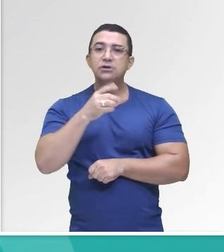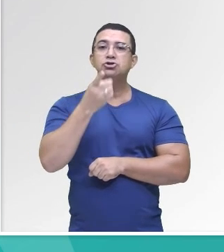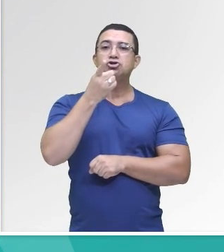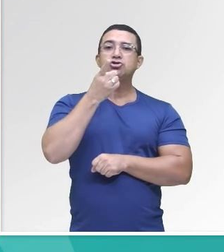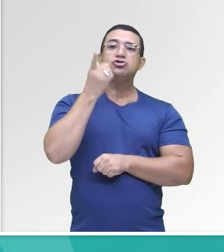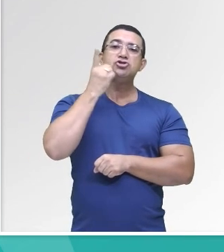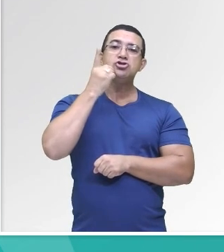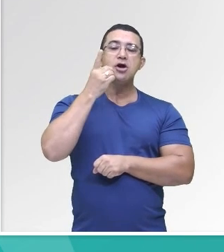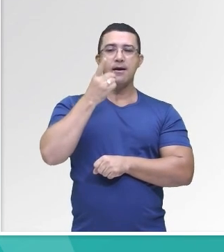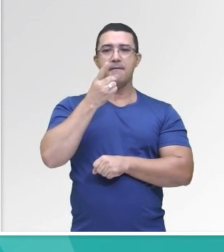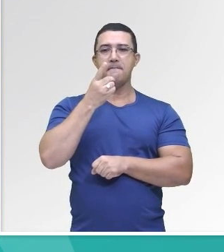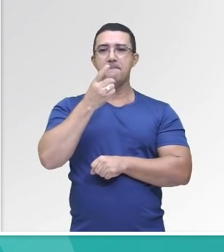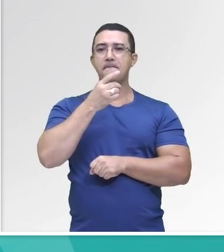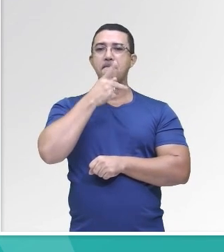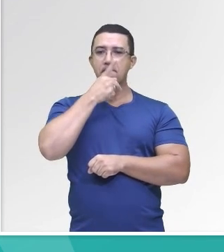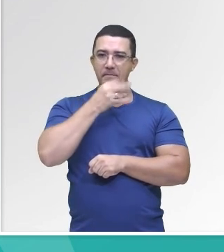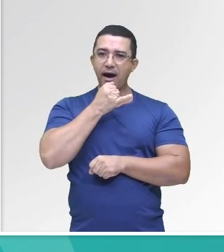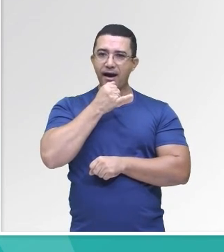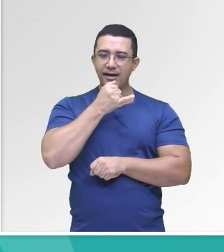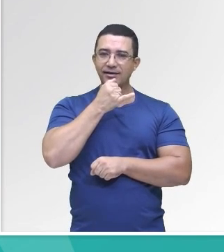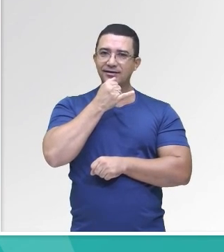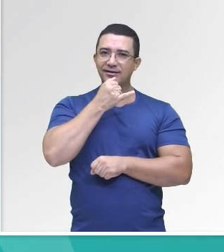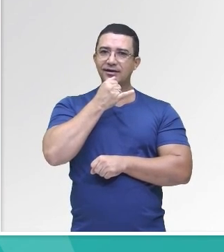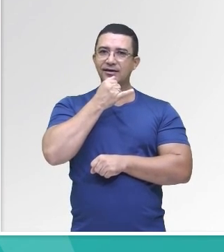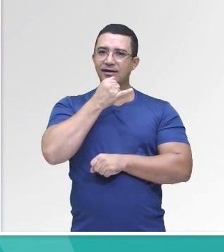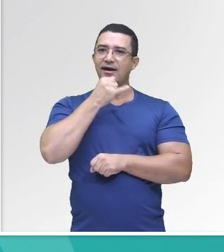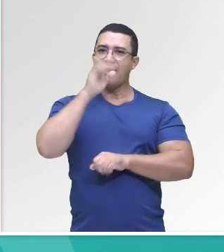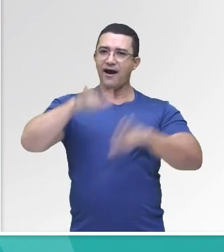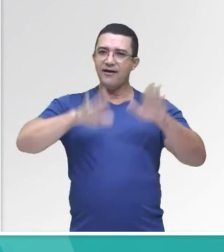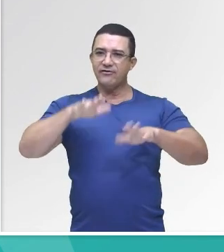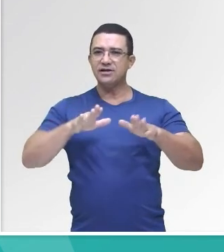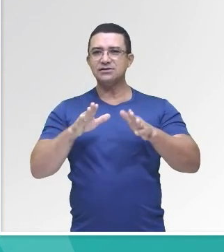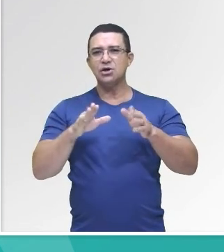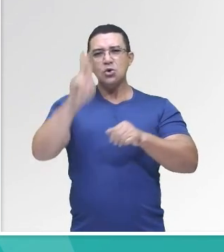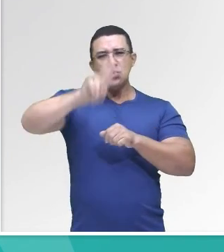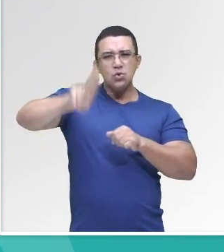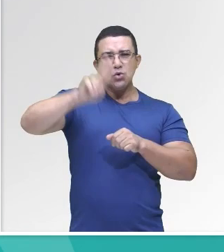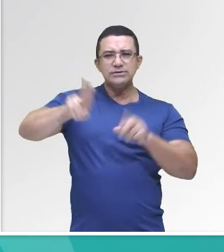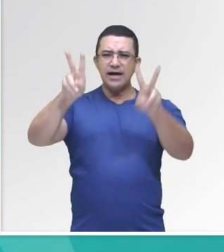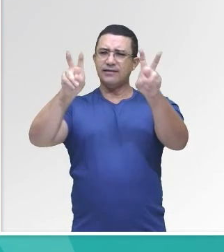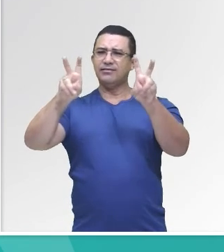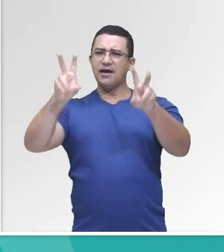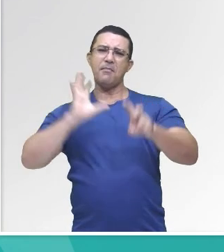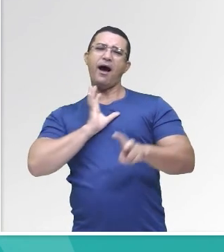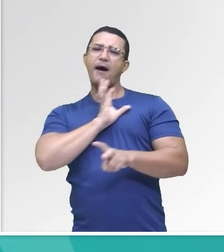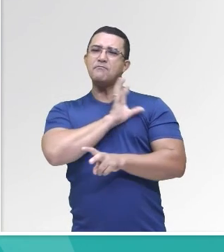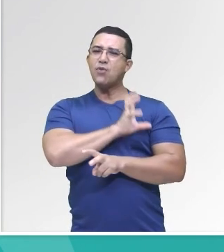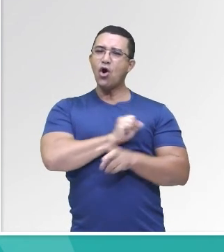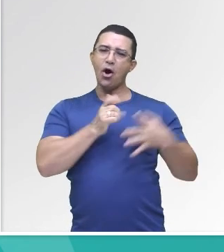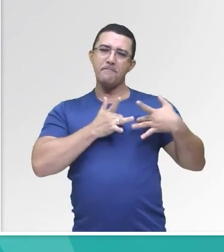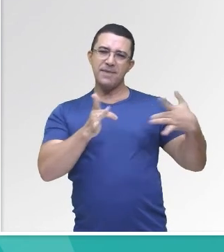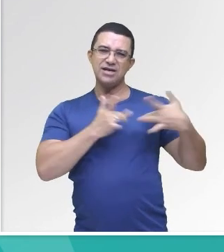sempre ir para o amor, para a emoção, para a paixão, né?